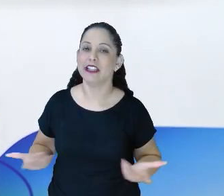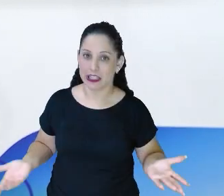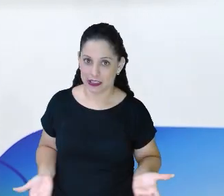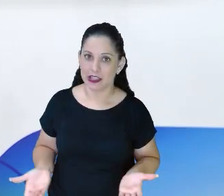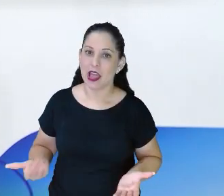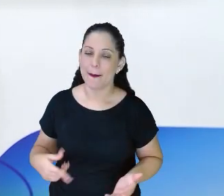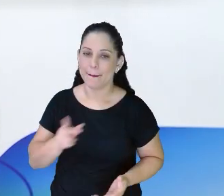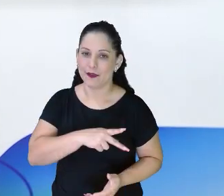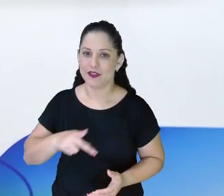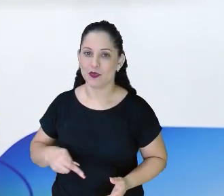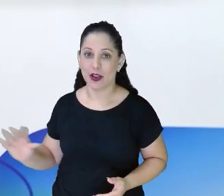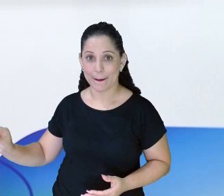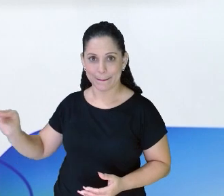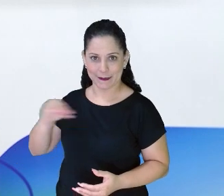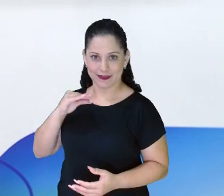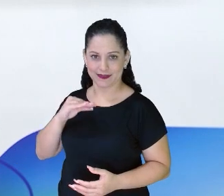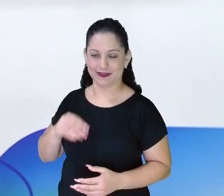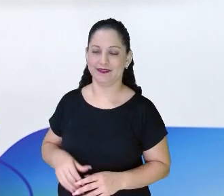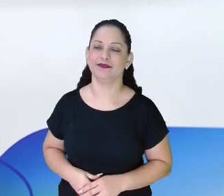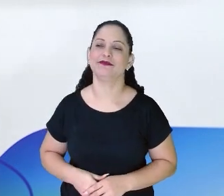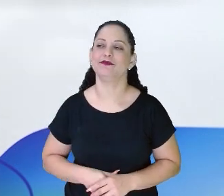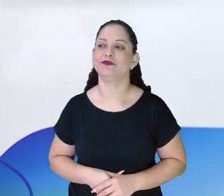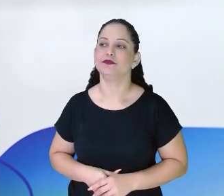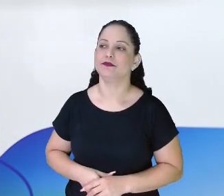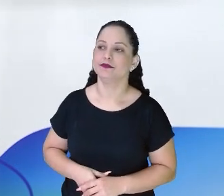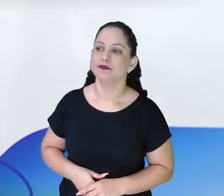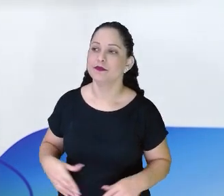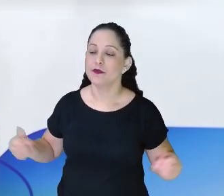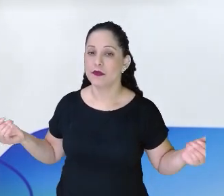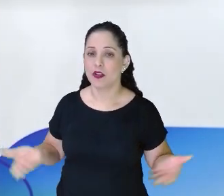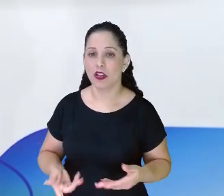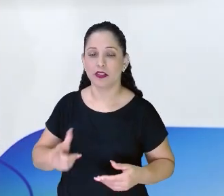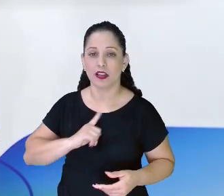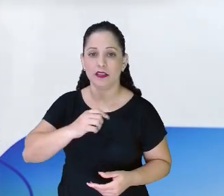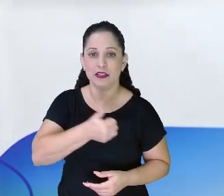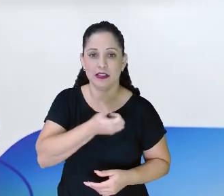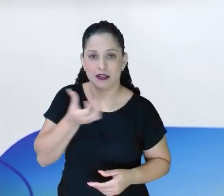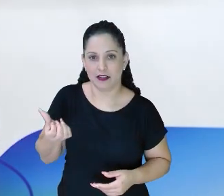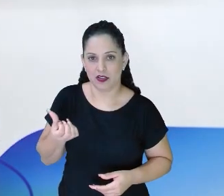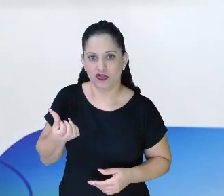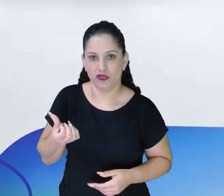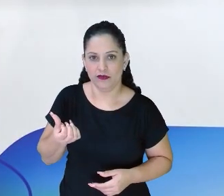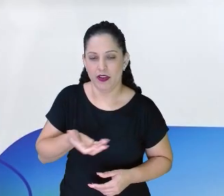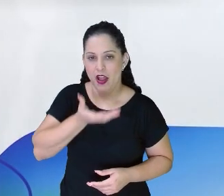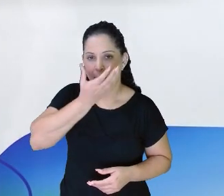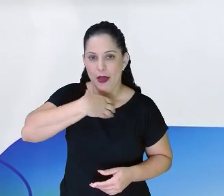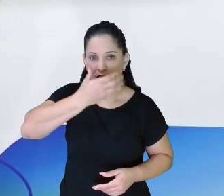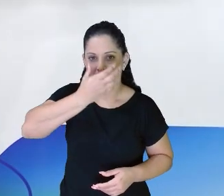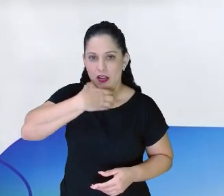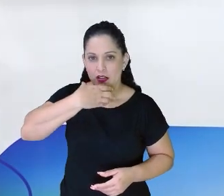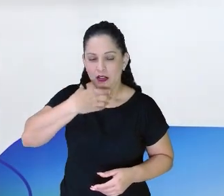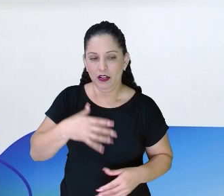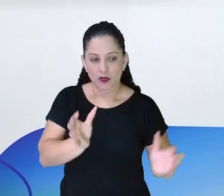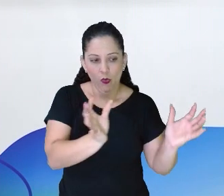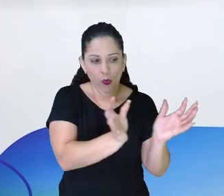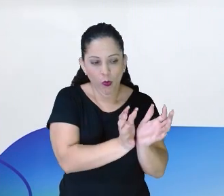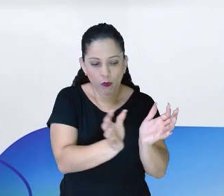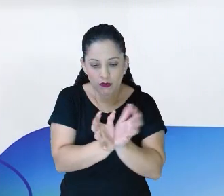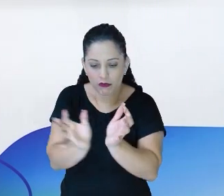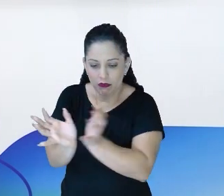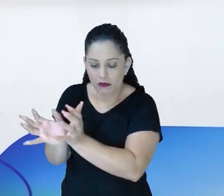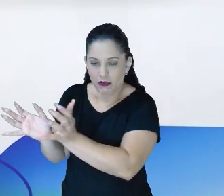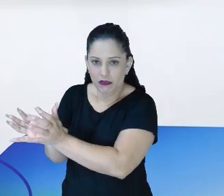mim. Mas vou repetir aqui, ó. Eu tenho 16 maçãs que vou dividir entre